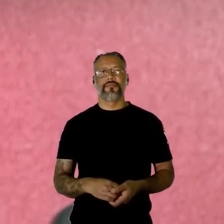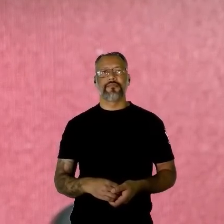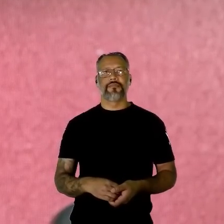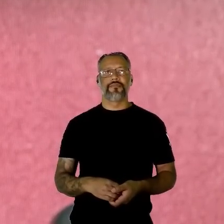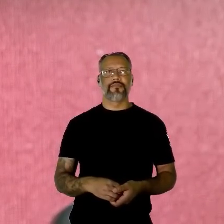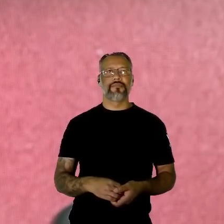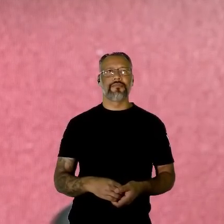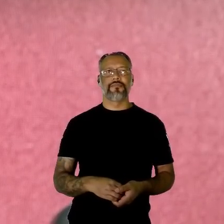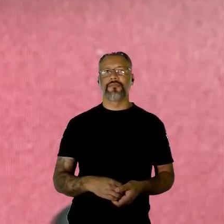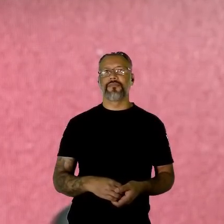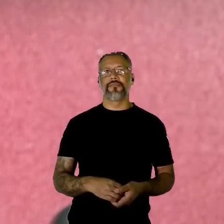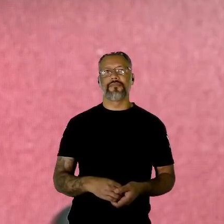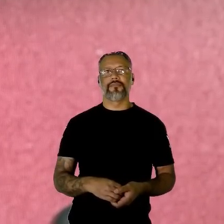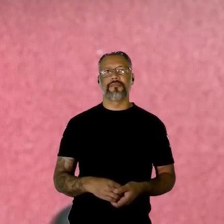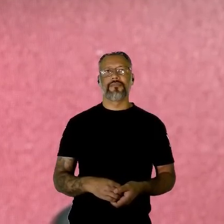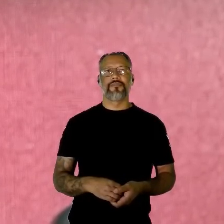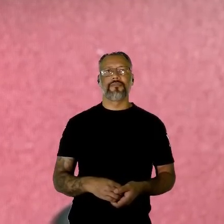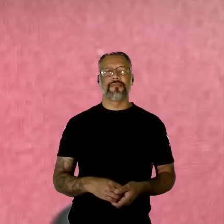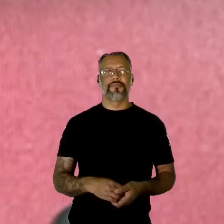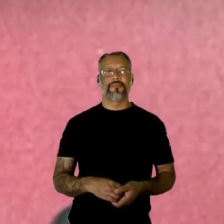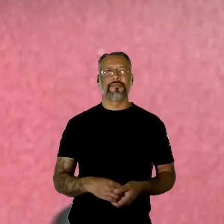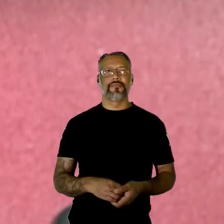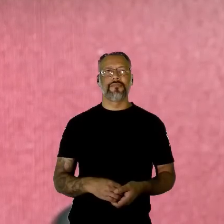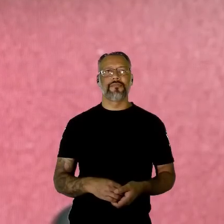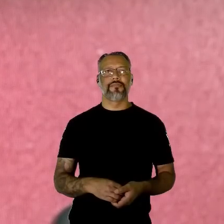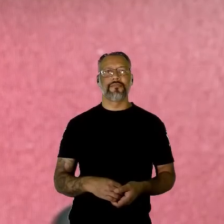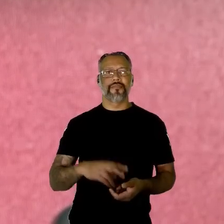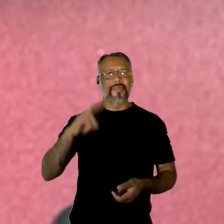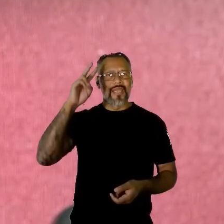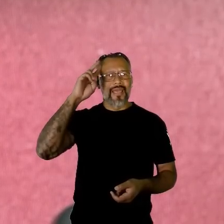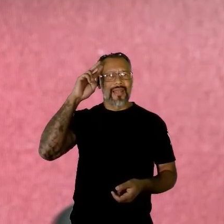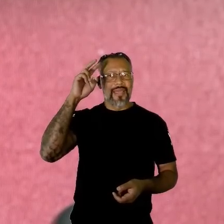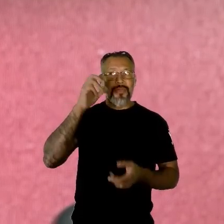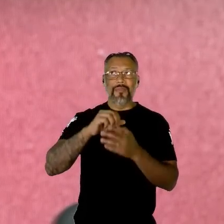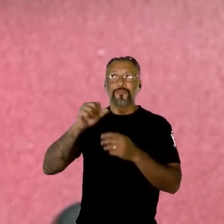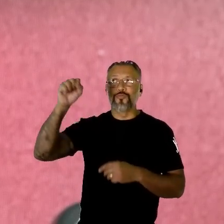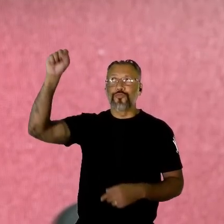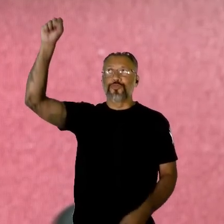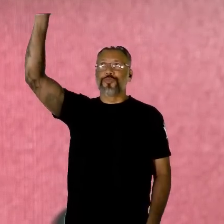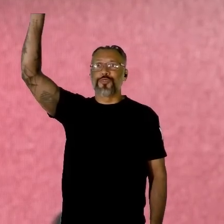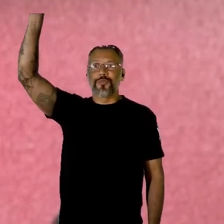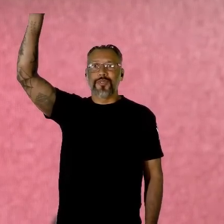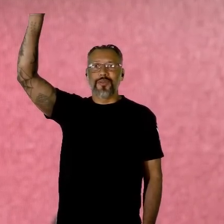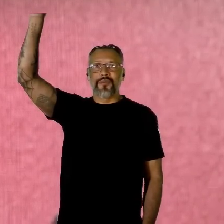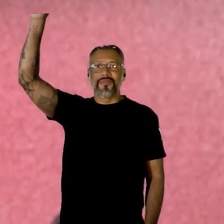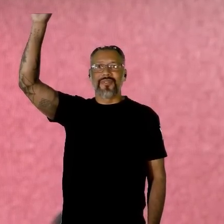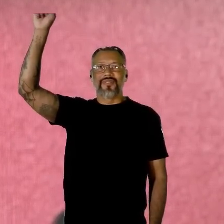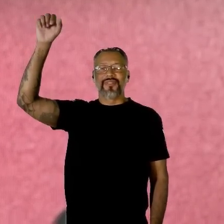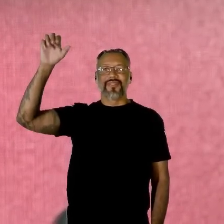tinha uma cabine não tinha deixado que quem os mais novos não sabem o que posso estar falando de cueca na palavra